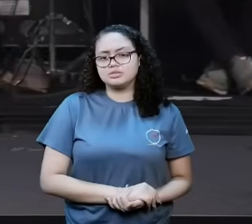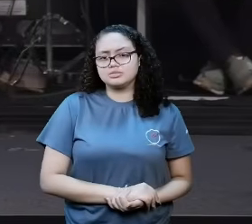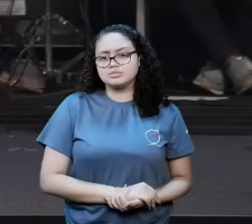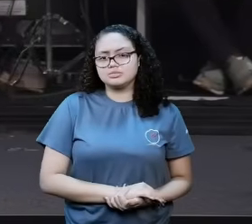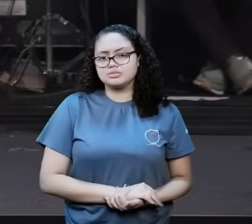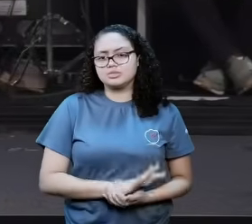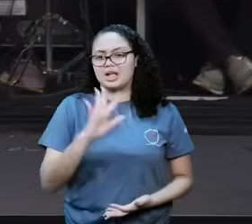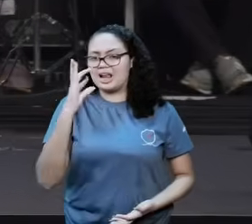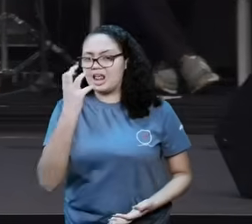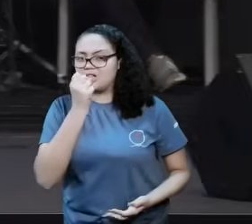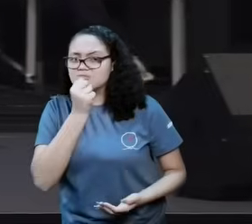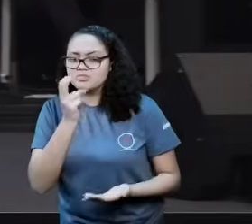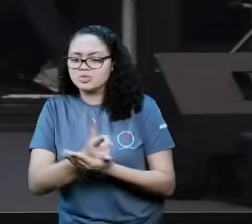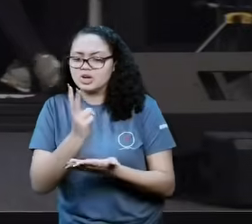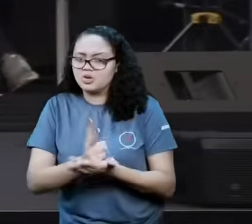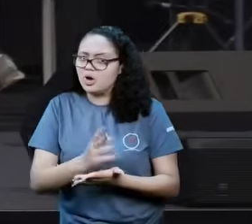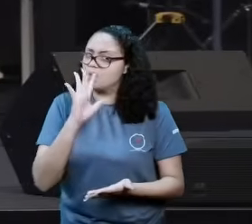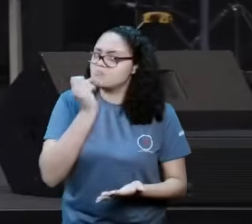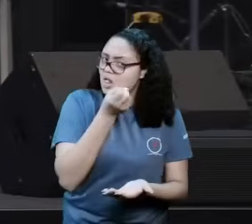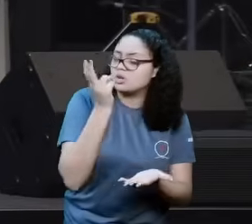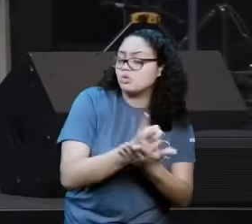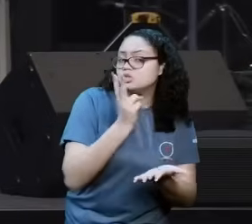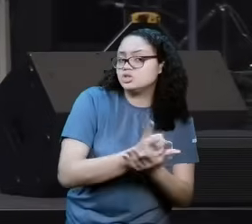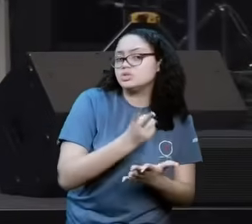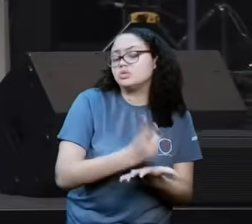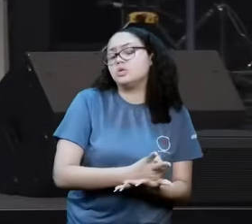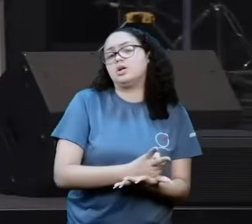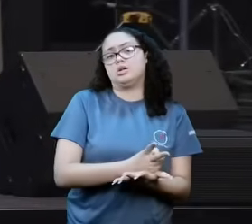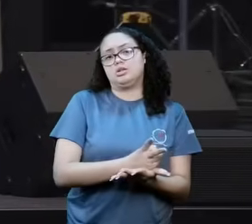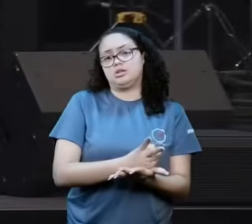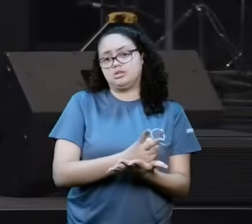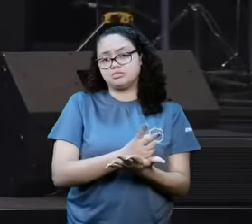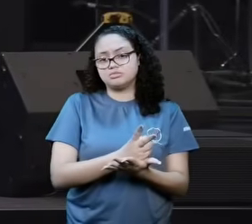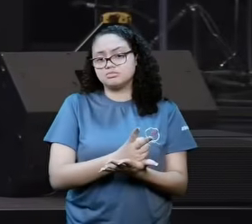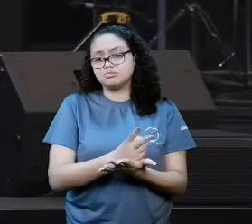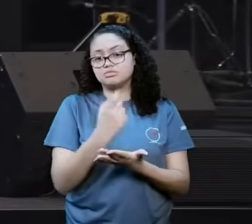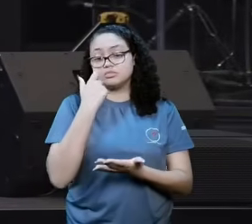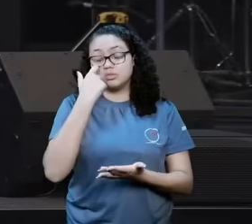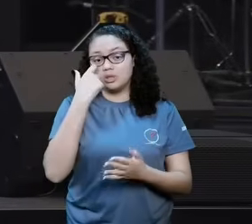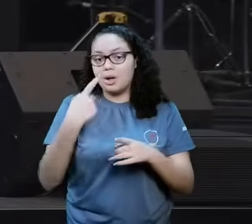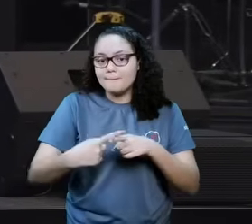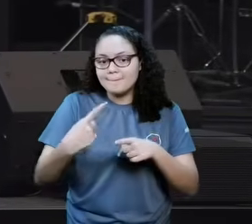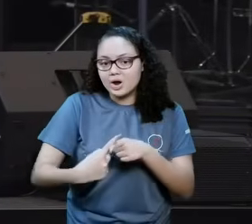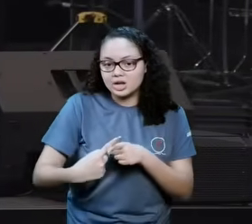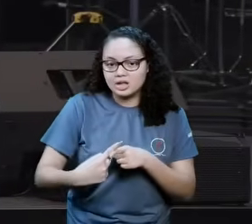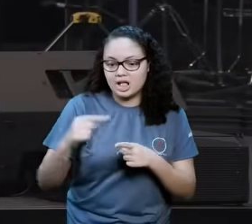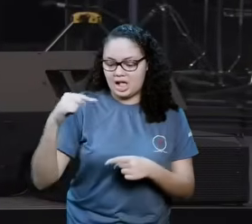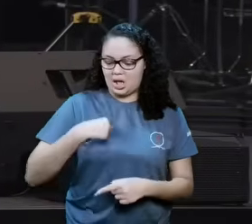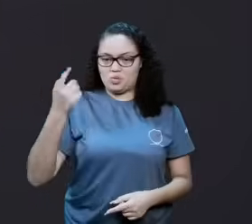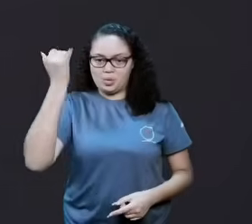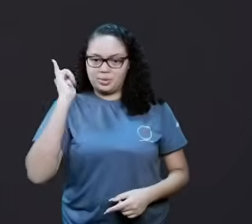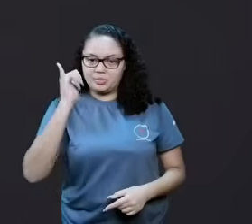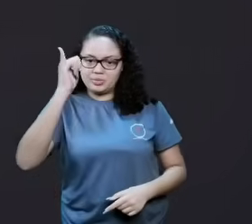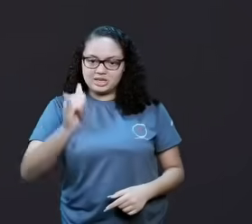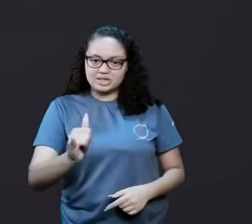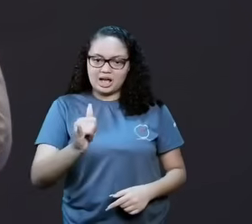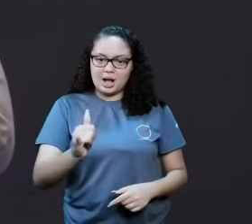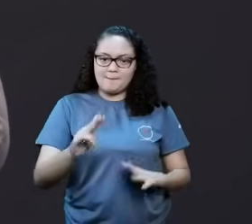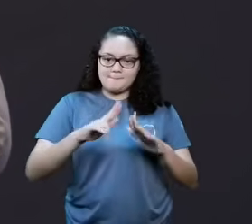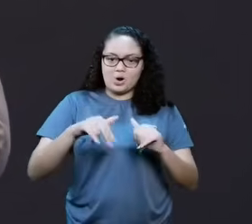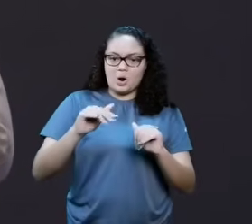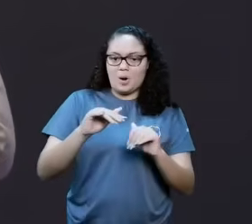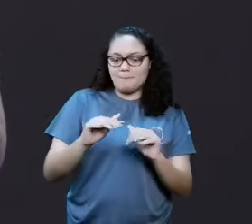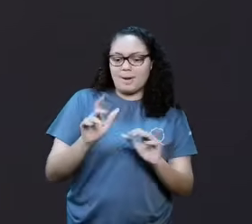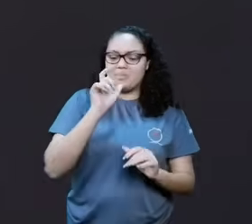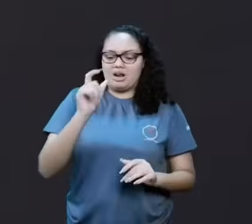Calado ele estava, calado ele ficou. Por quê? Porque eu não vou profetizar segundo uma palavra que eu